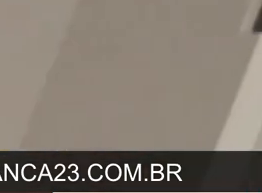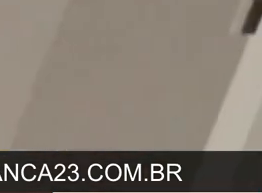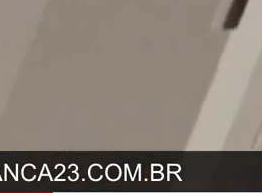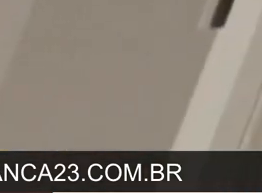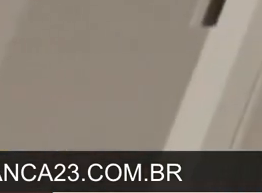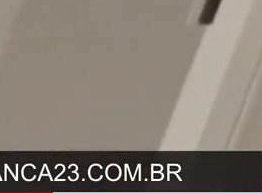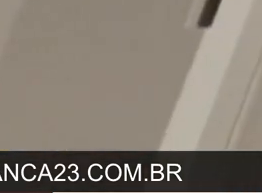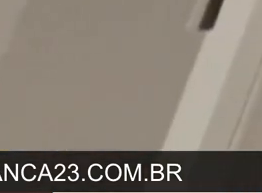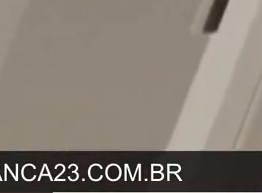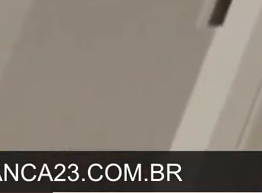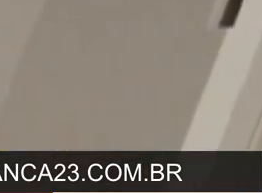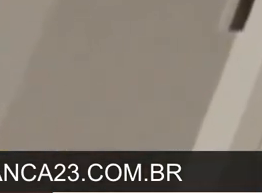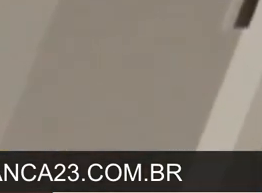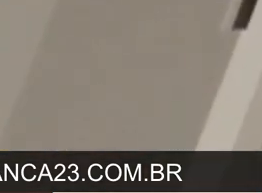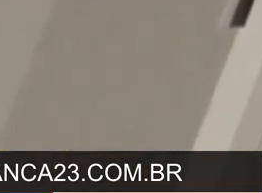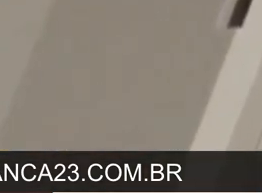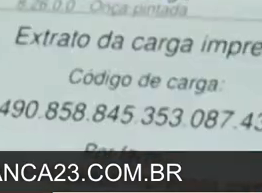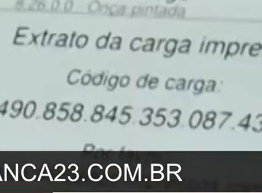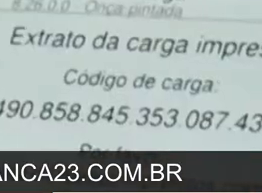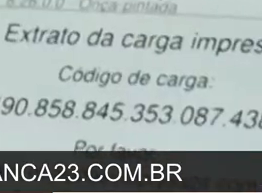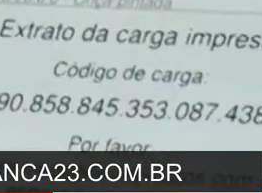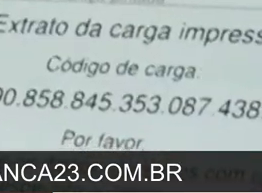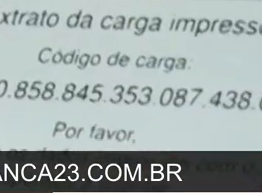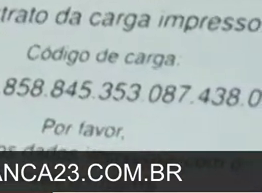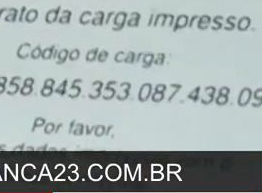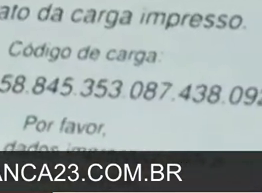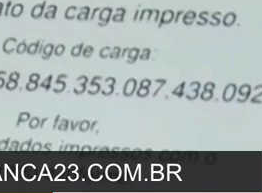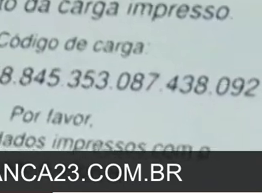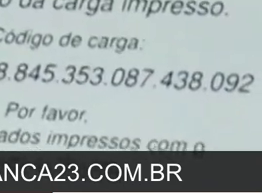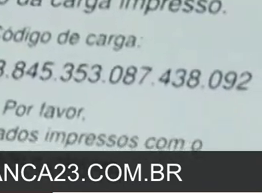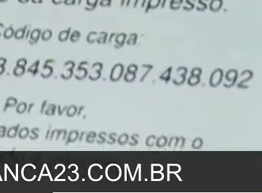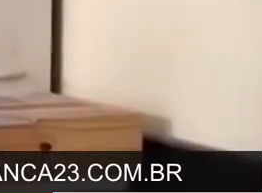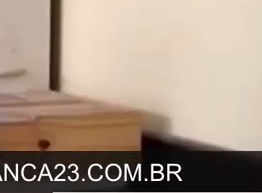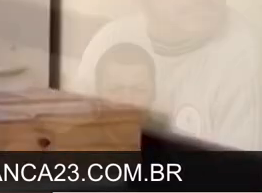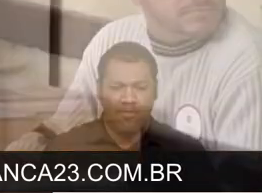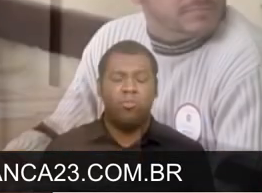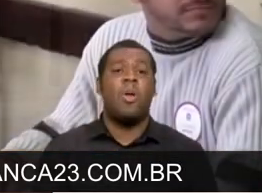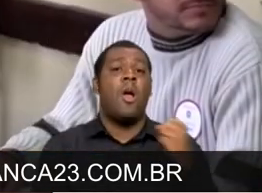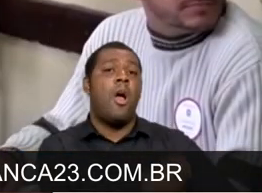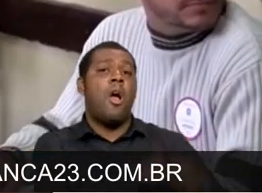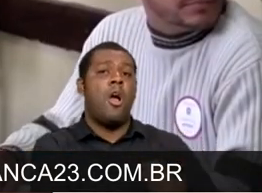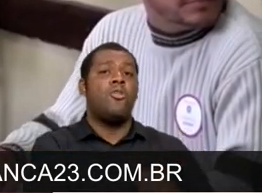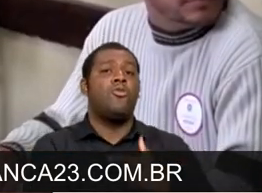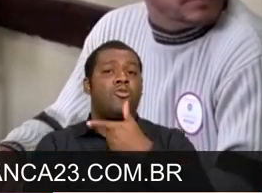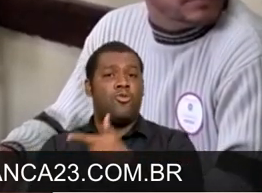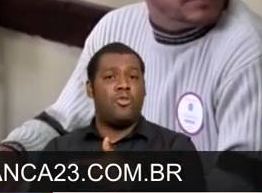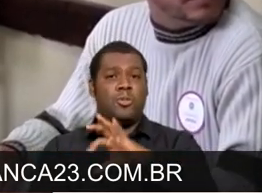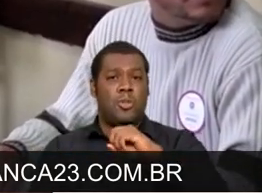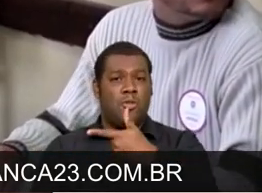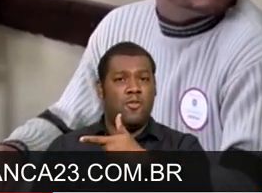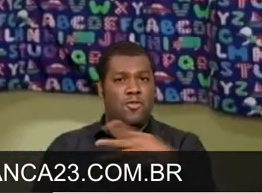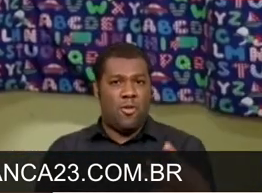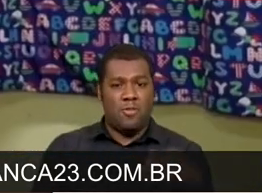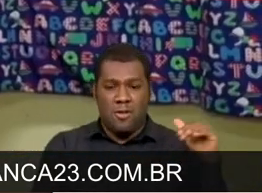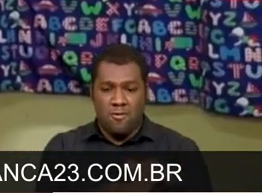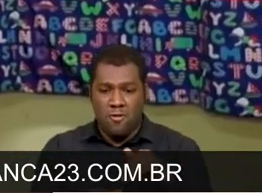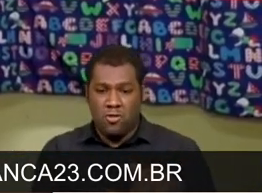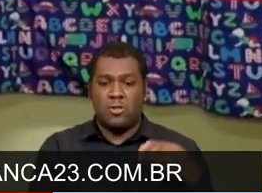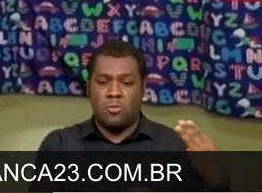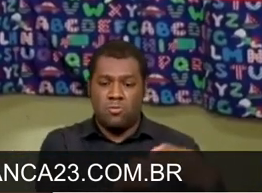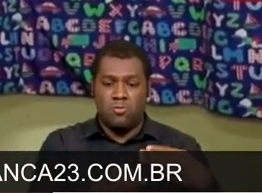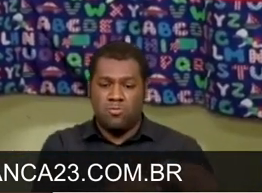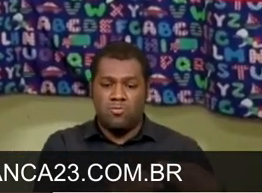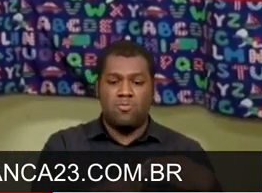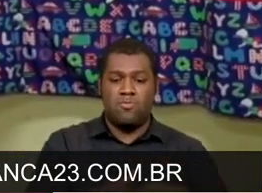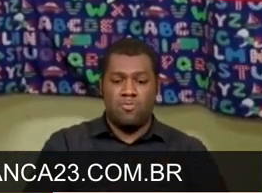reportagem completa, joga na tela do JR23. 2024 é ano de eleições municipais e